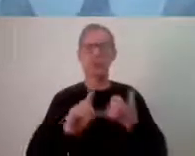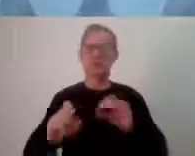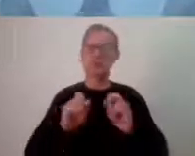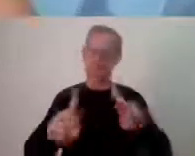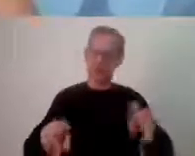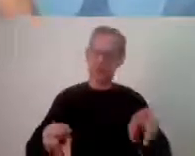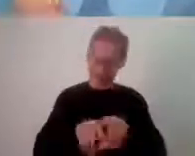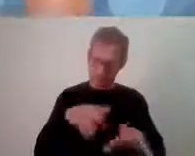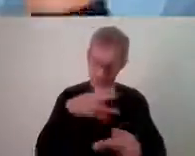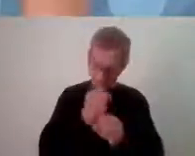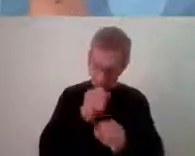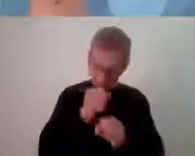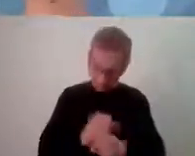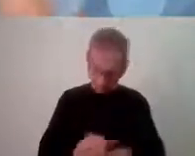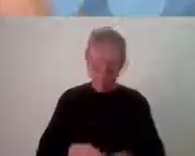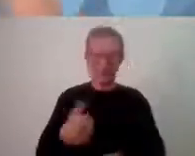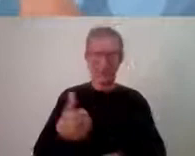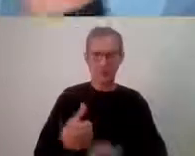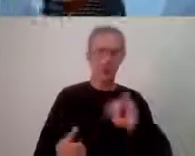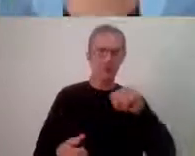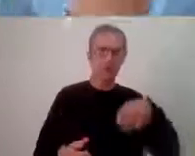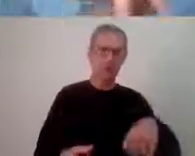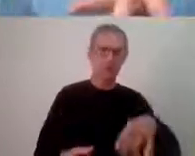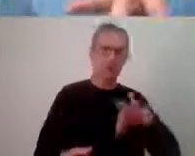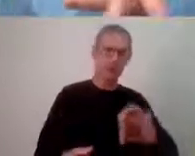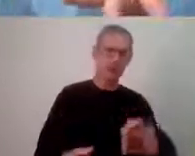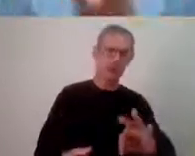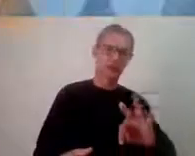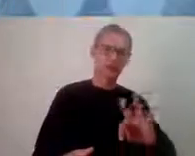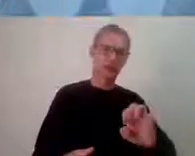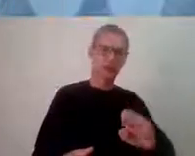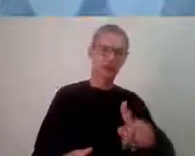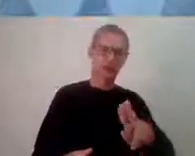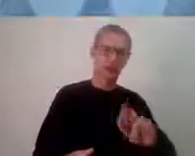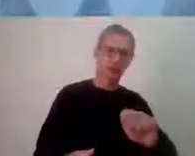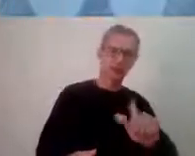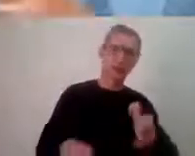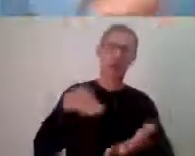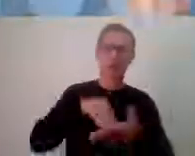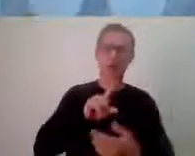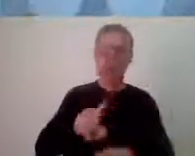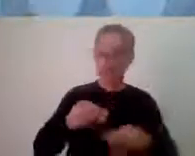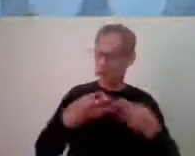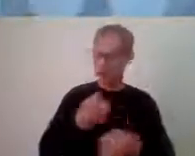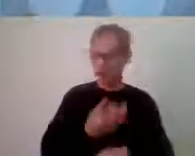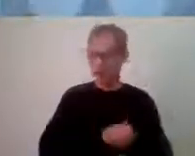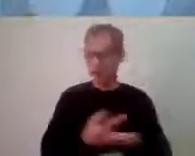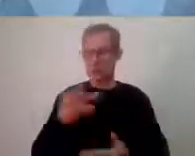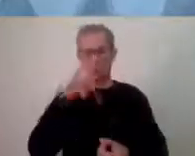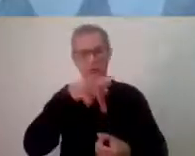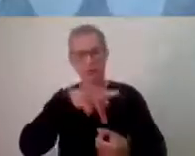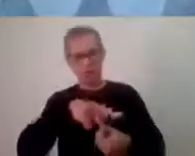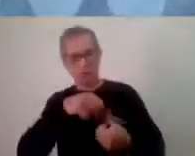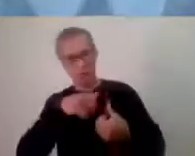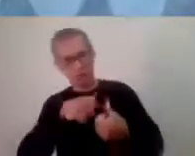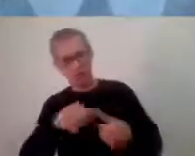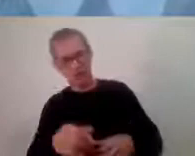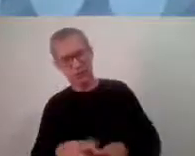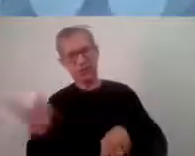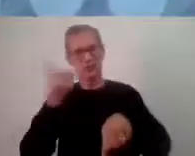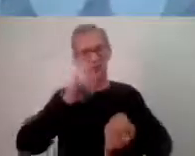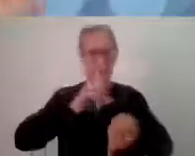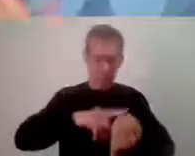você poderia calcular primeiro a integral do modelo estimado, aí você estaria calculando toda a quantidade de petróleo naquele intervalo de